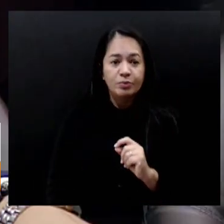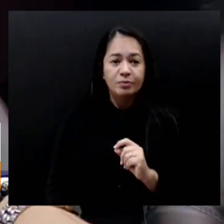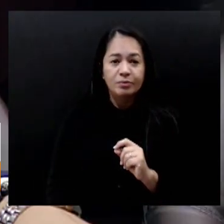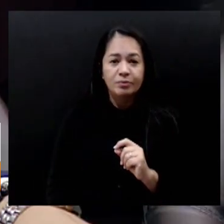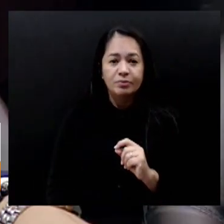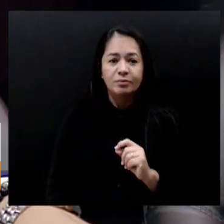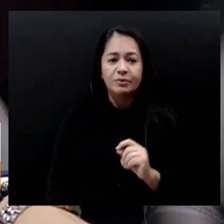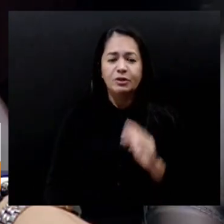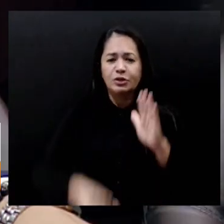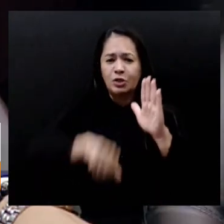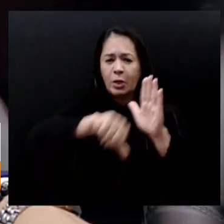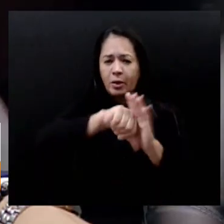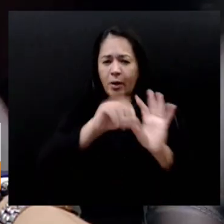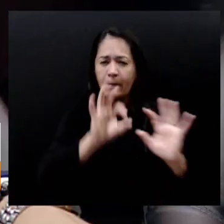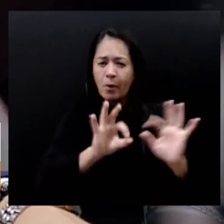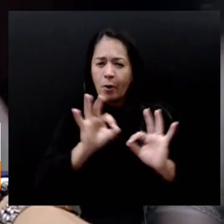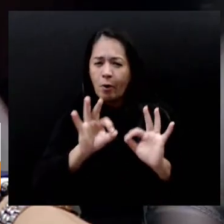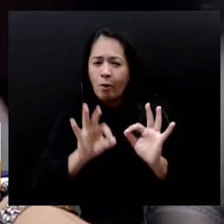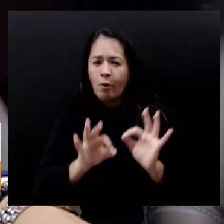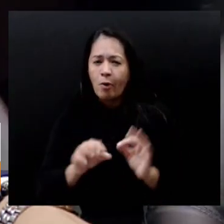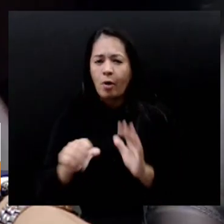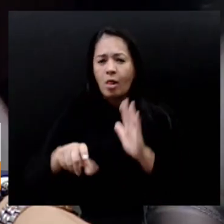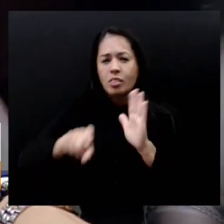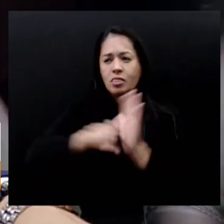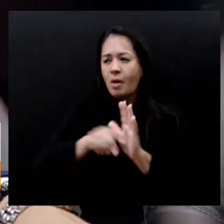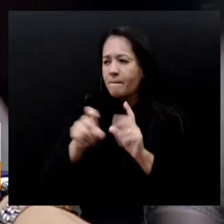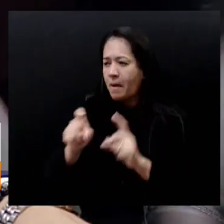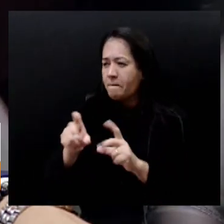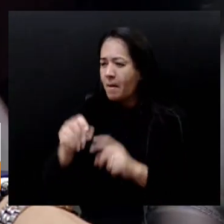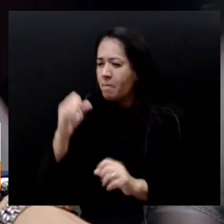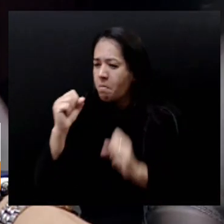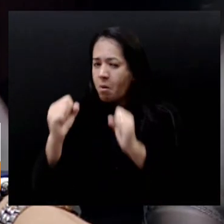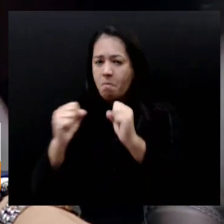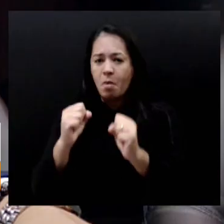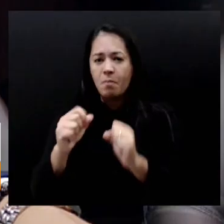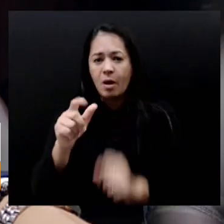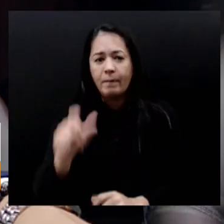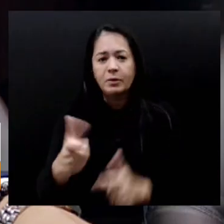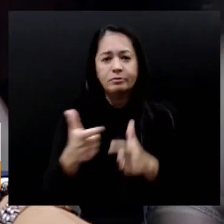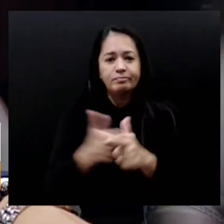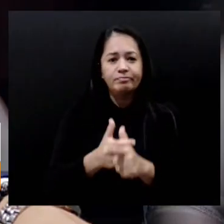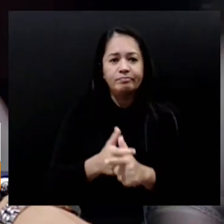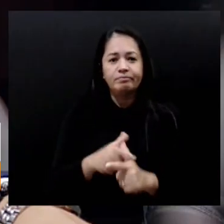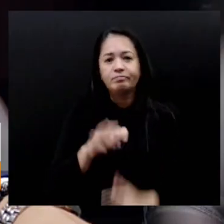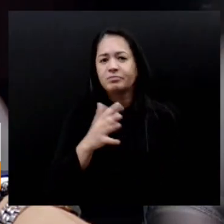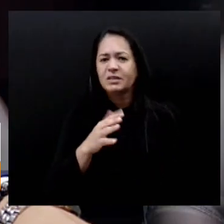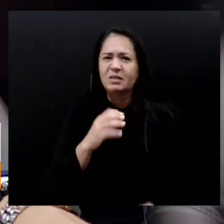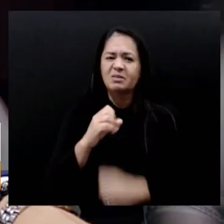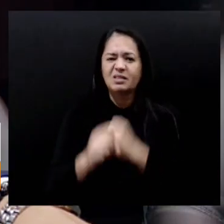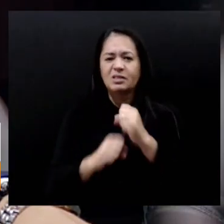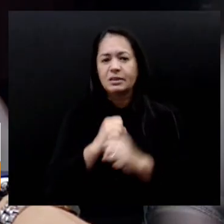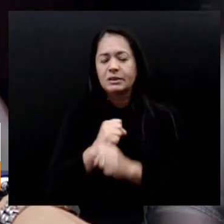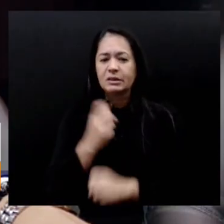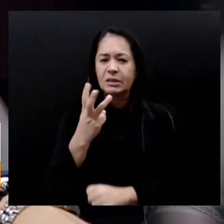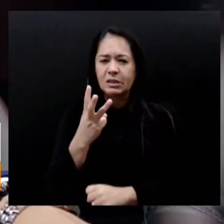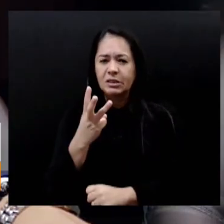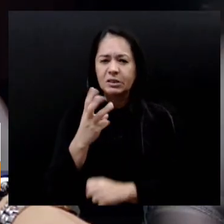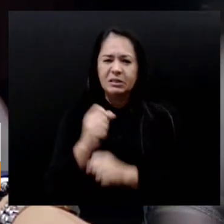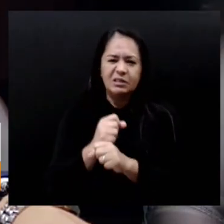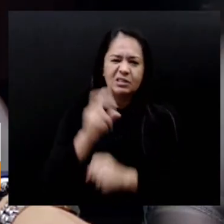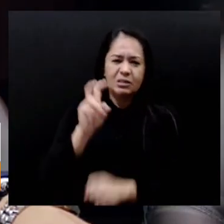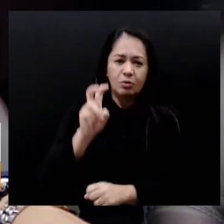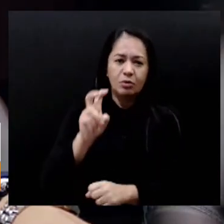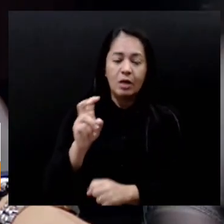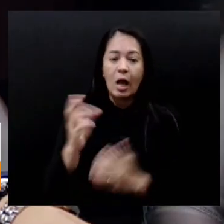tráfico, de executar o cara que estava devendo, tal. Também foi uns 3 a 5 anos disso. De 2018